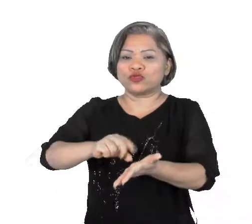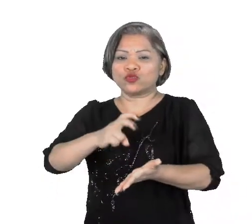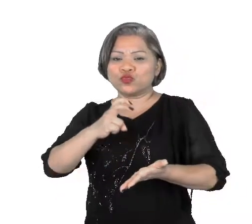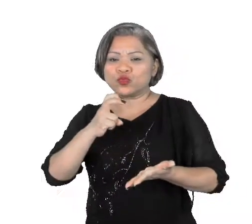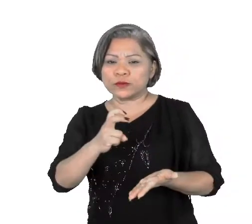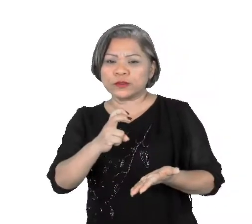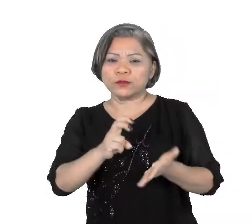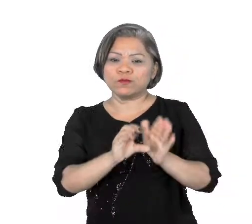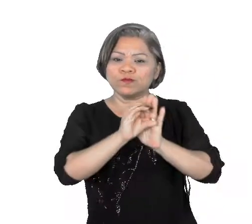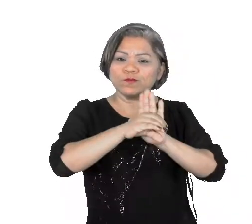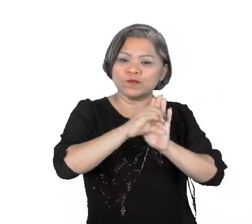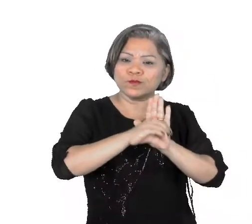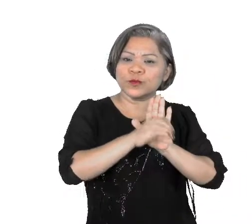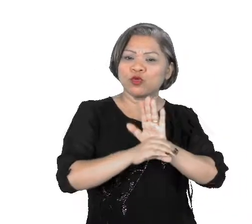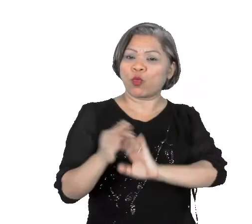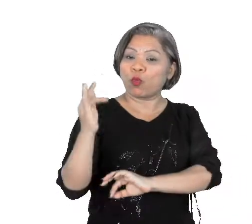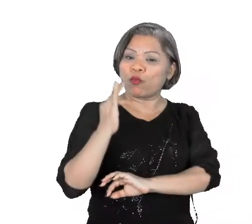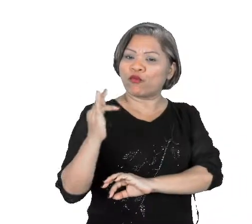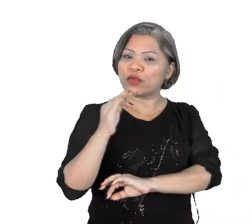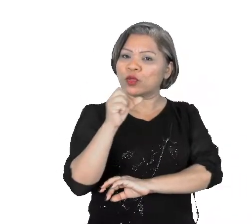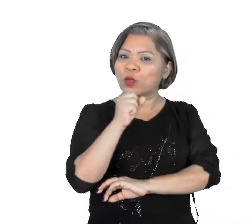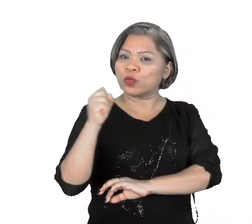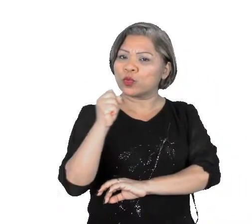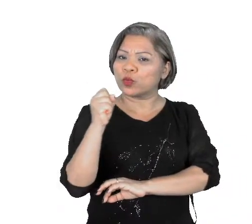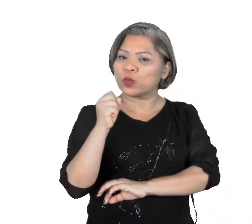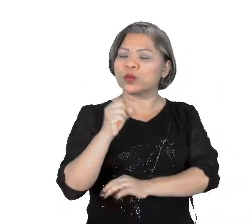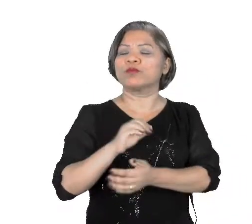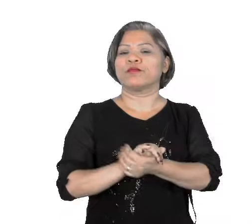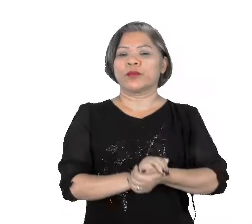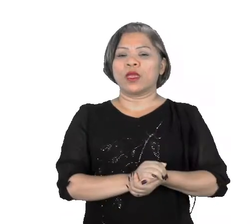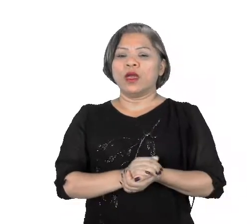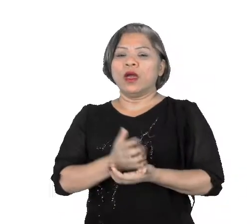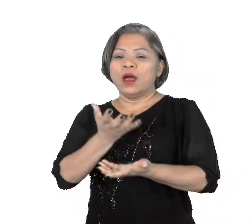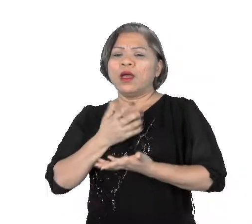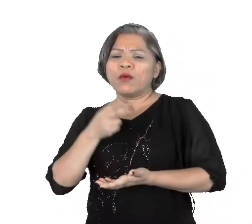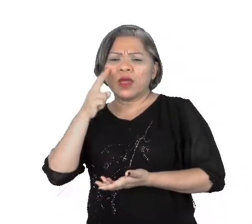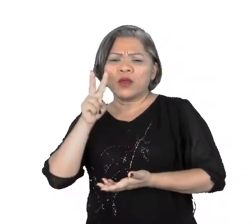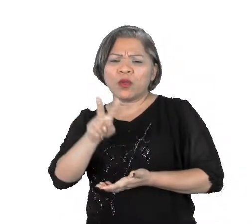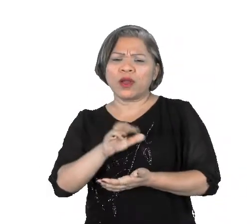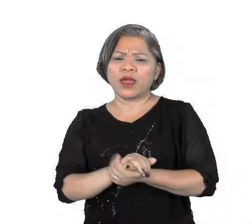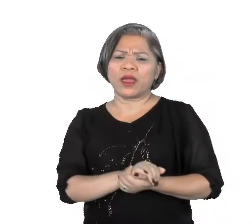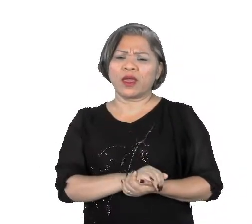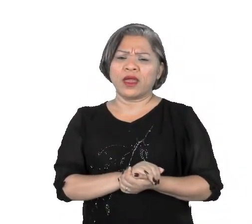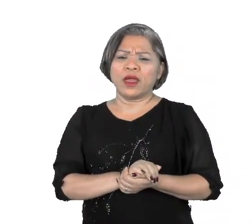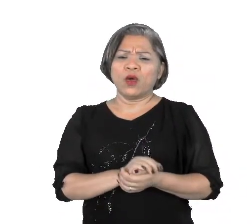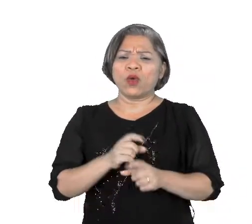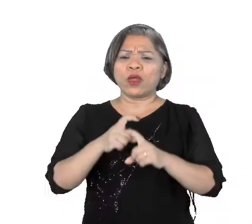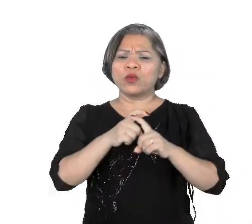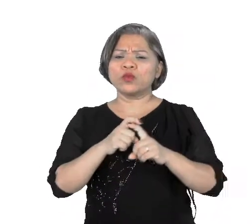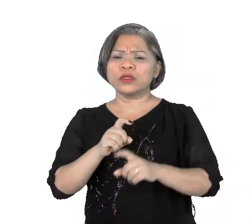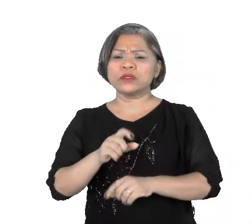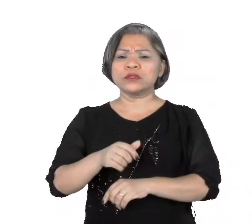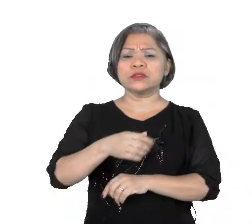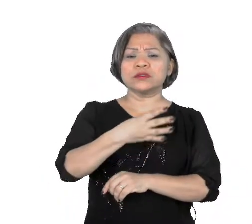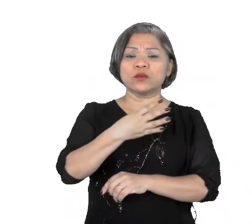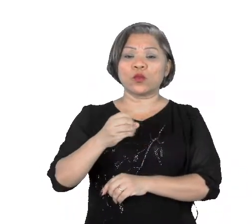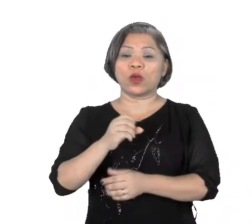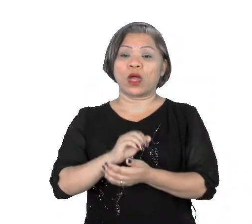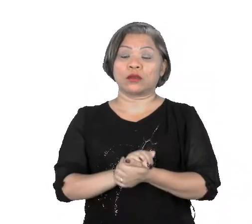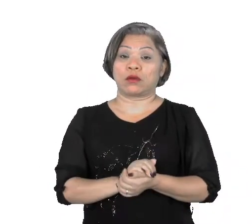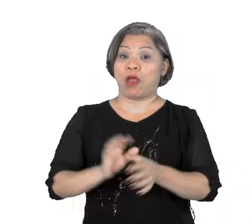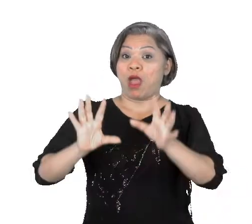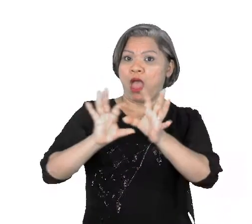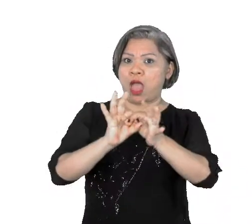crime. Eu gostaria de ler para vocês o inciso 4º e o inciso 5º, que diz assim, é livre a manifestação